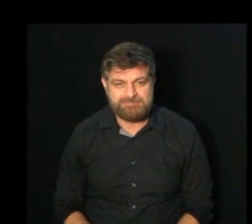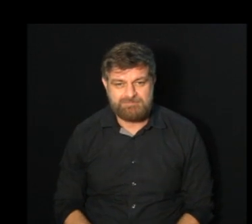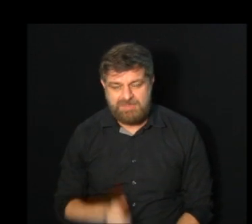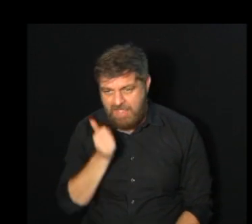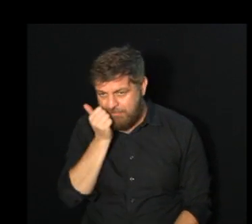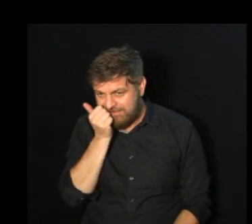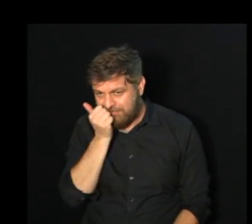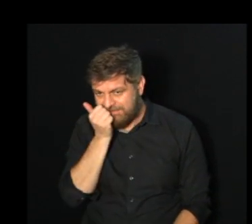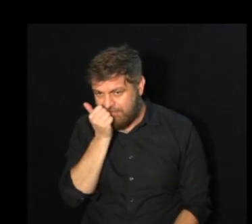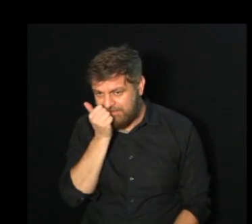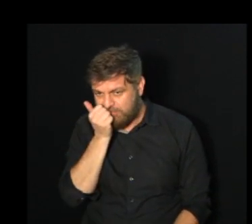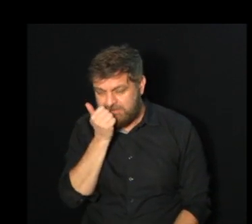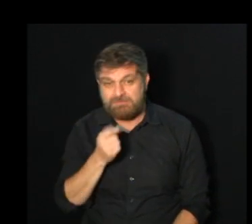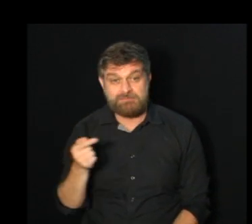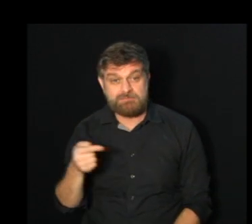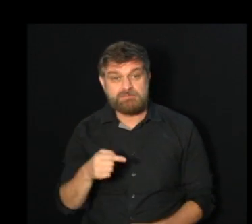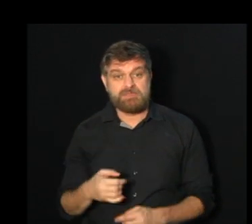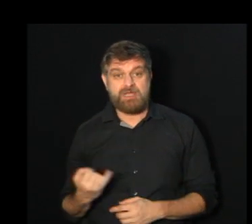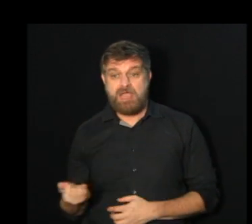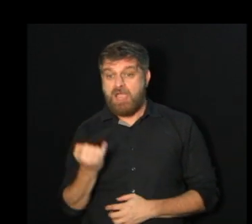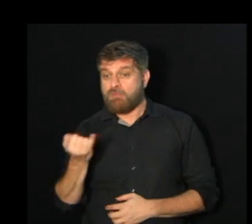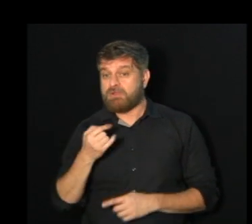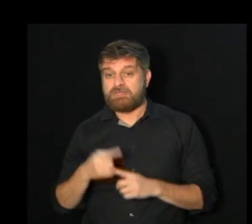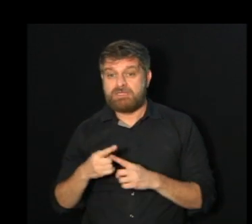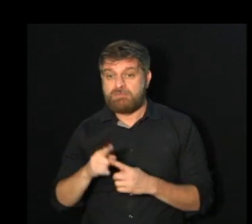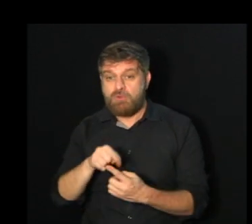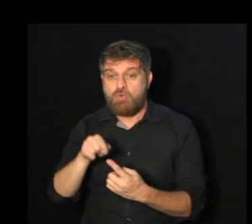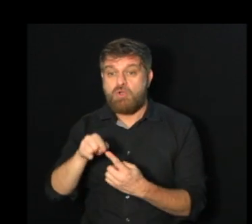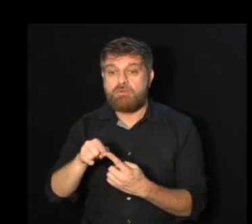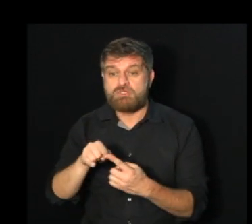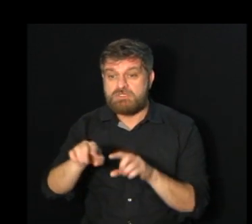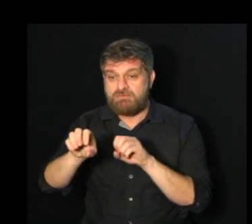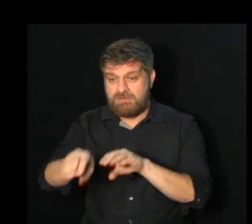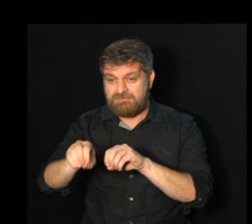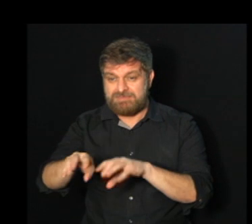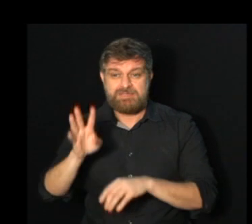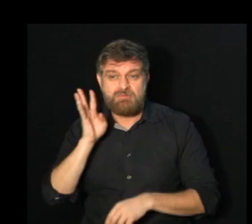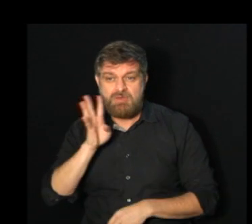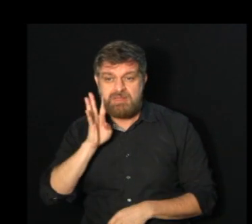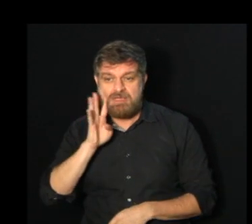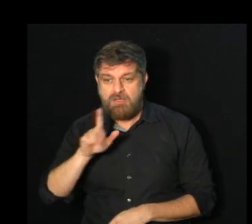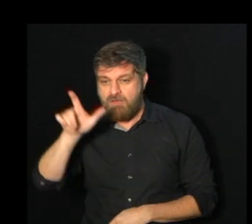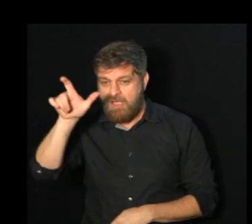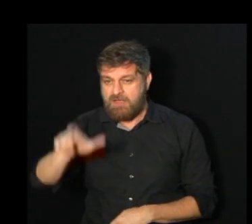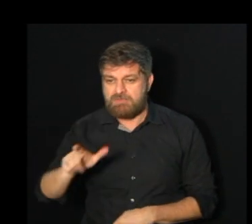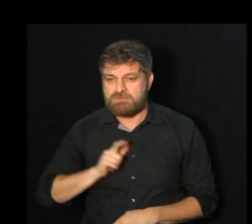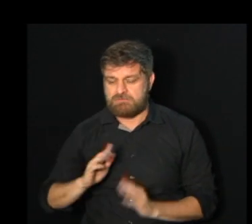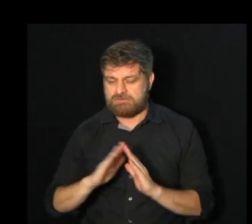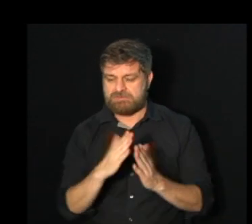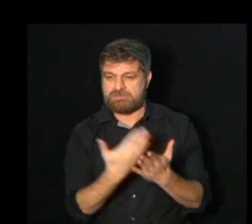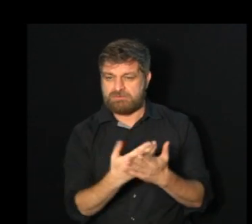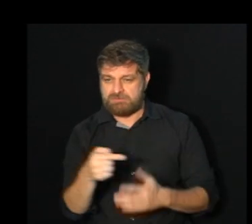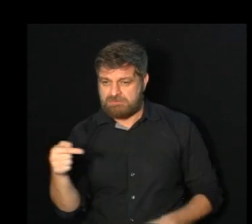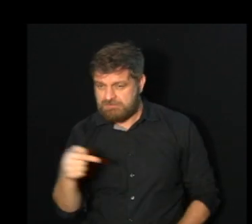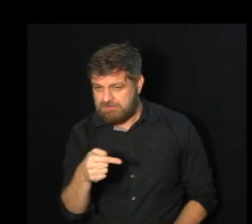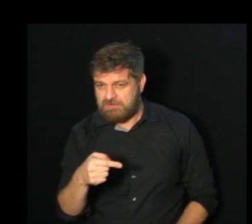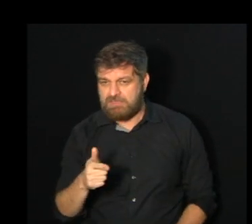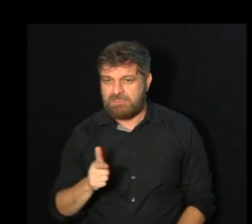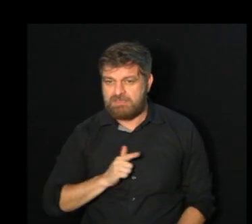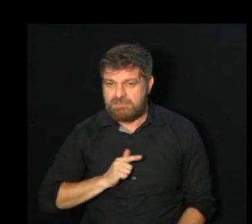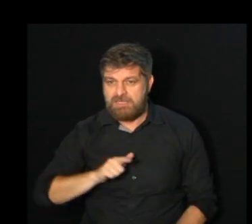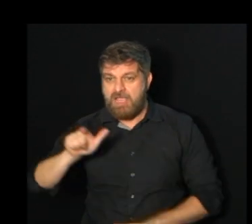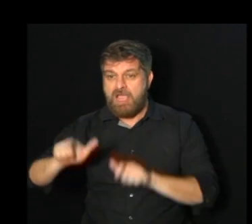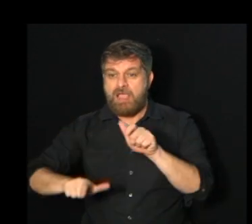E o radioamador é extremamente importante para a educação, né? É muito legal você deixar o pessoal preso nas escolas, você utilizar